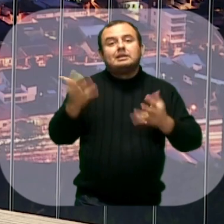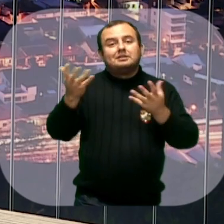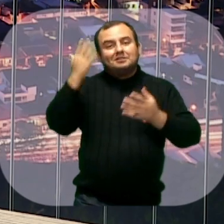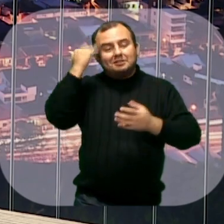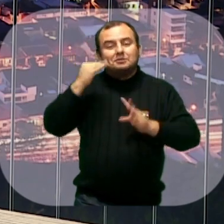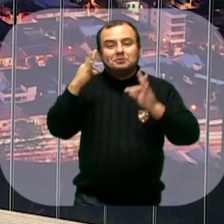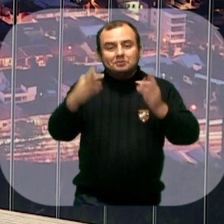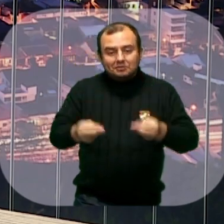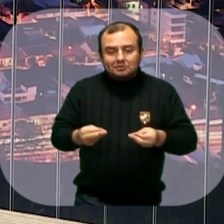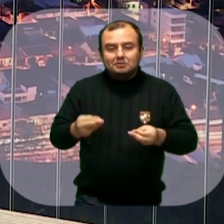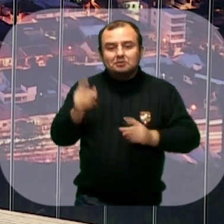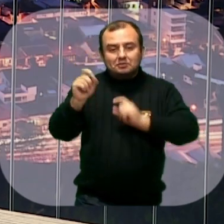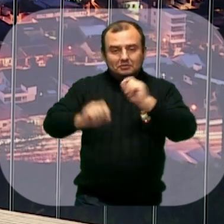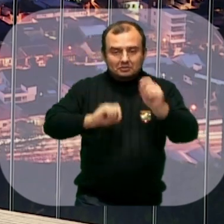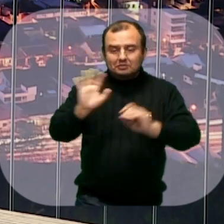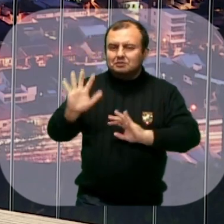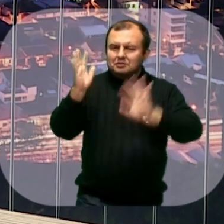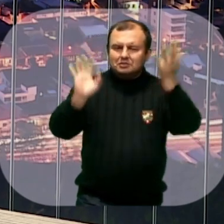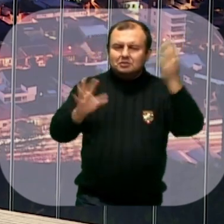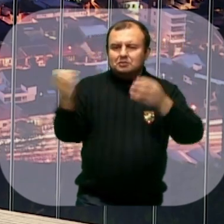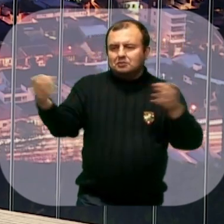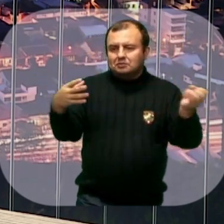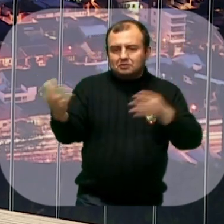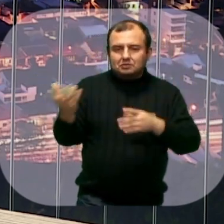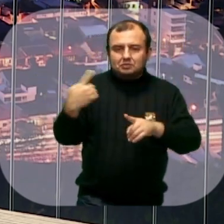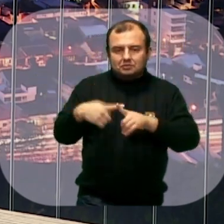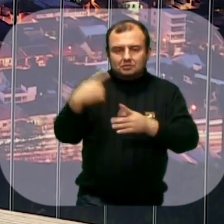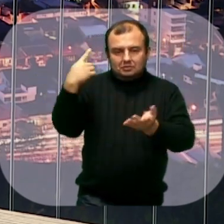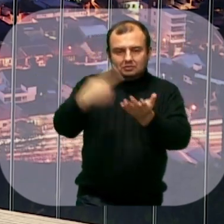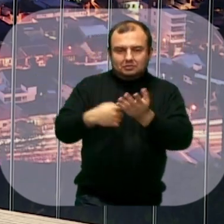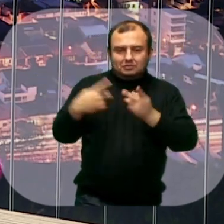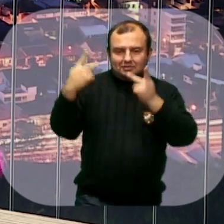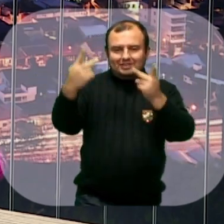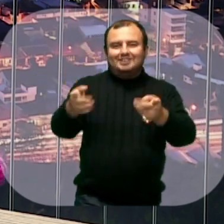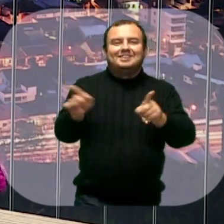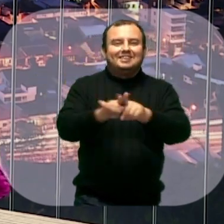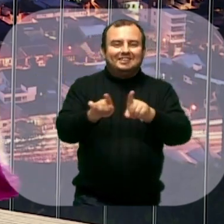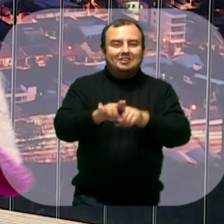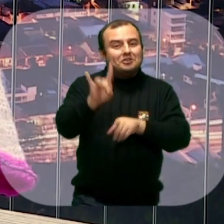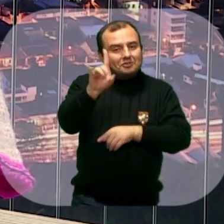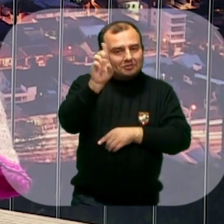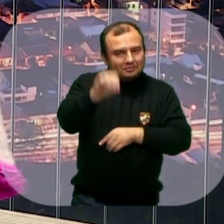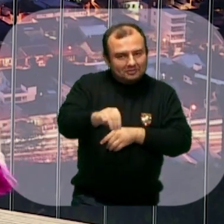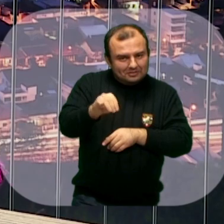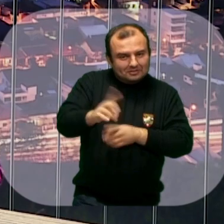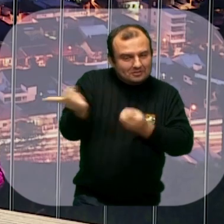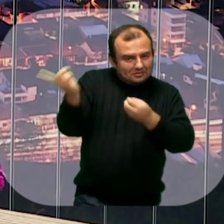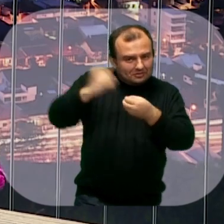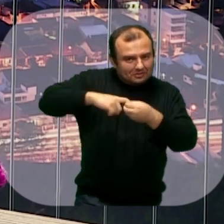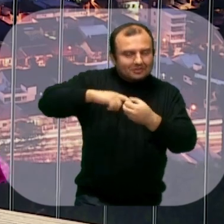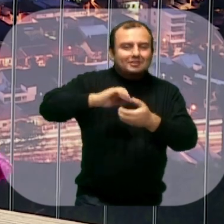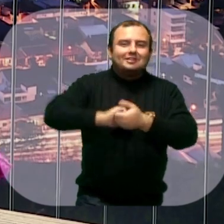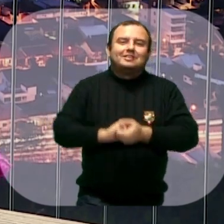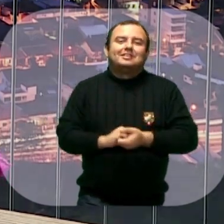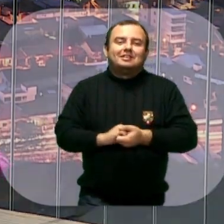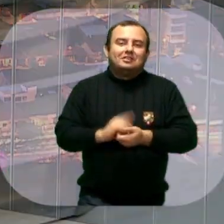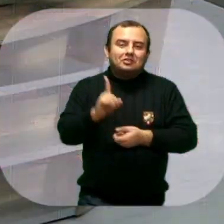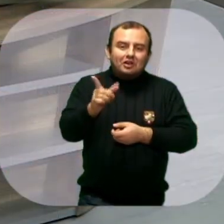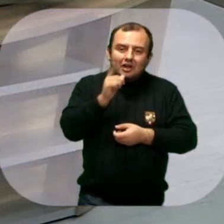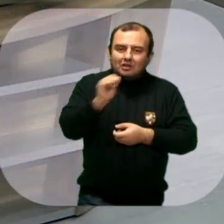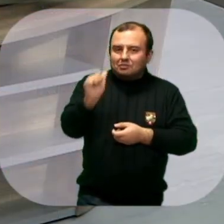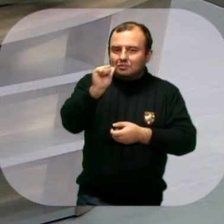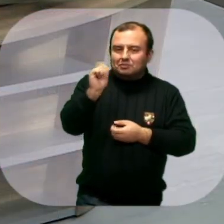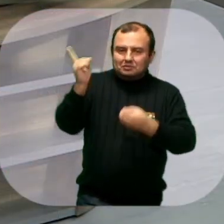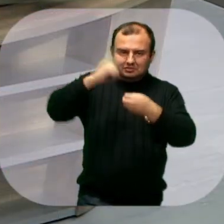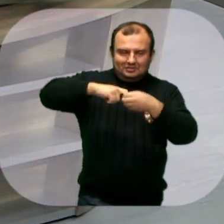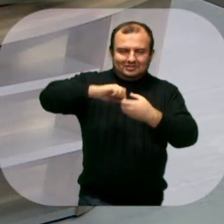saber tudo isso que está acontecendo de novidade, porque eu também quero marcar para ir lá. Estou só esperando. Um minuto, a gente já volta. É só o tempo de tomar